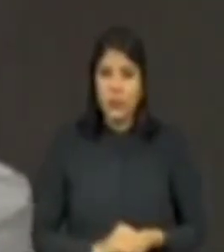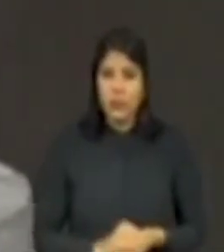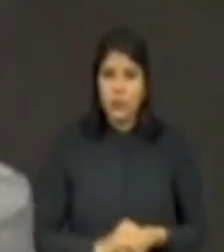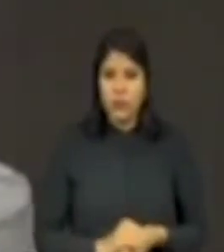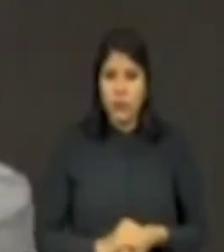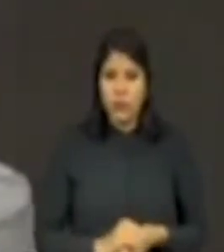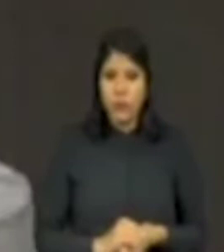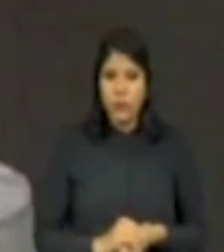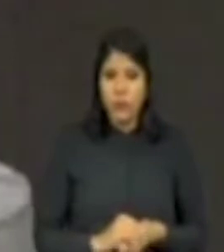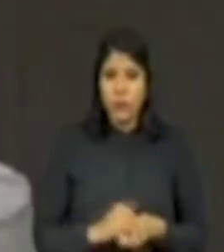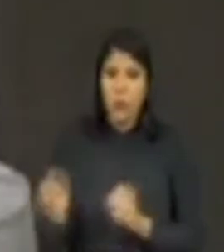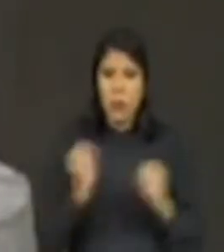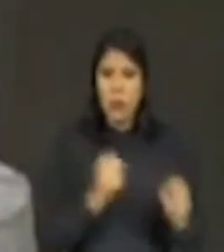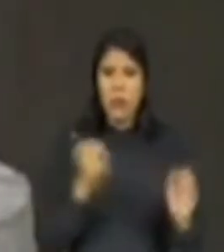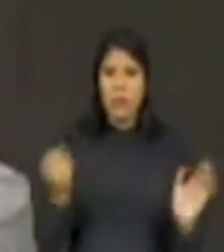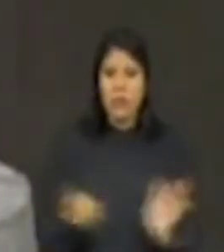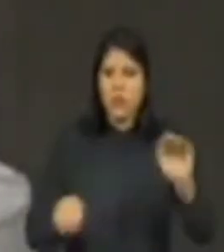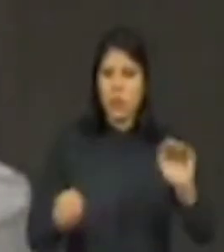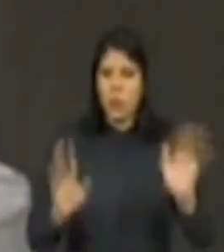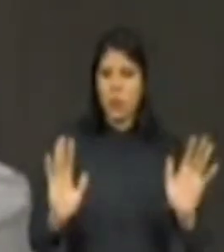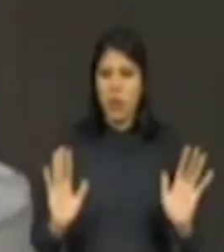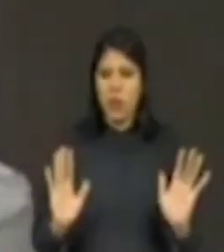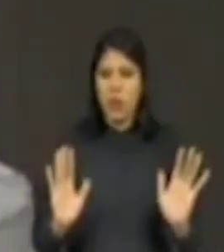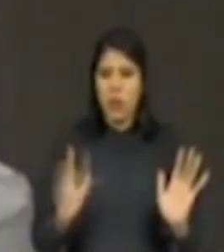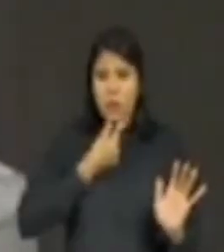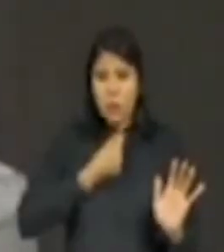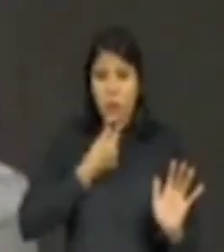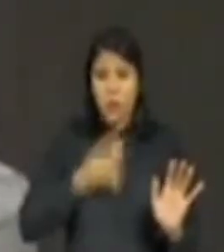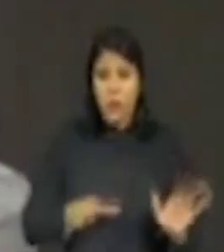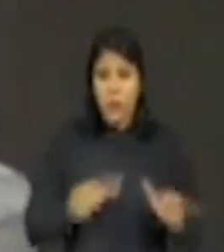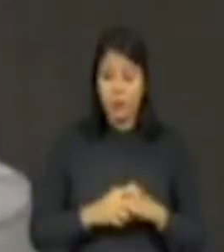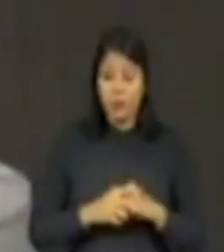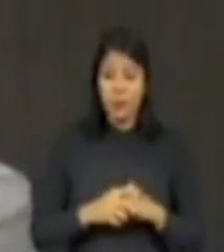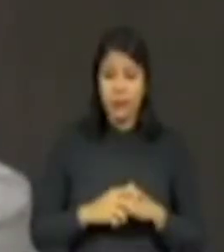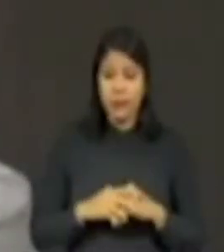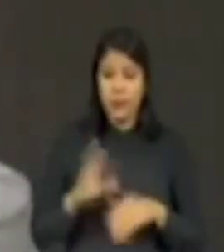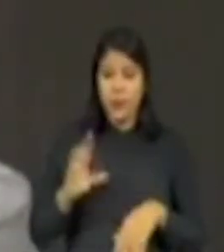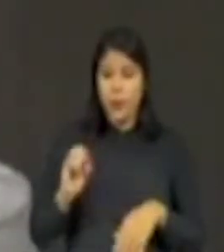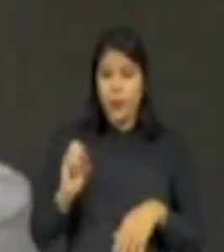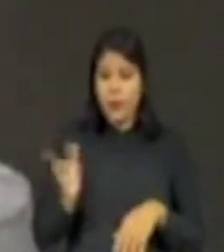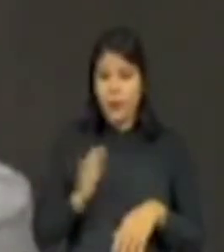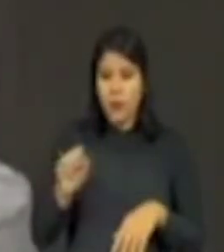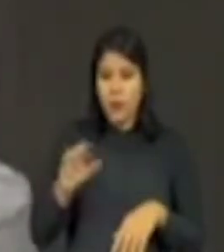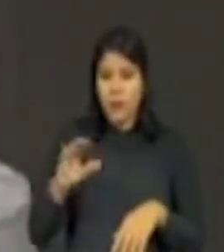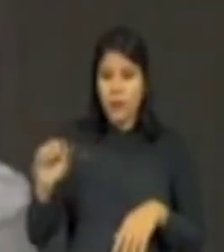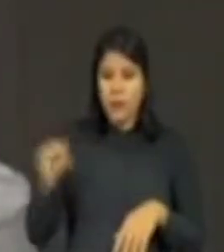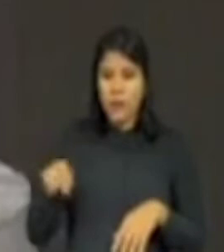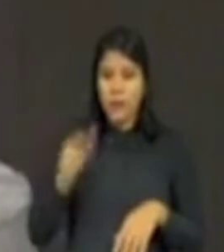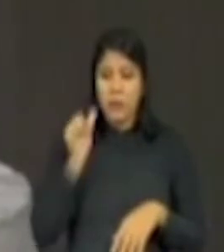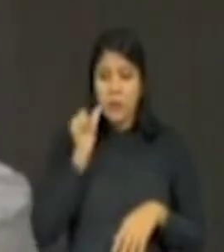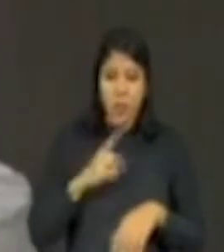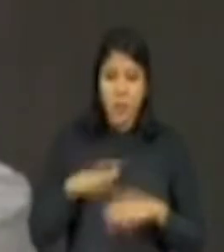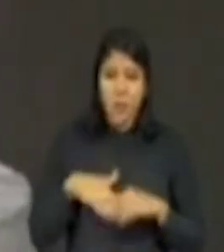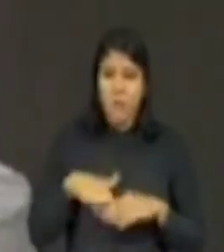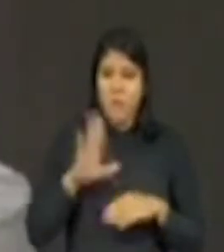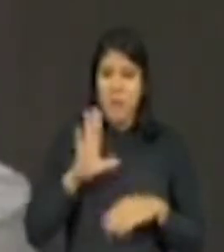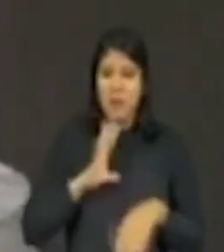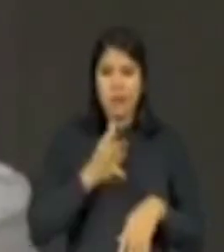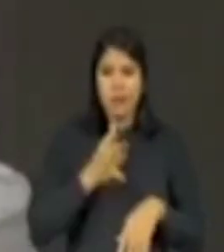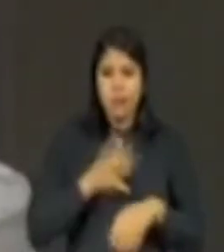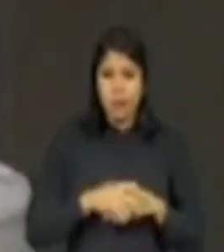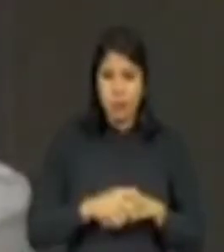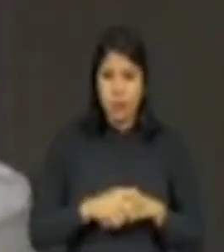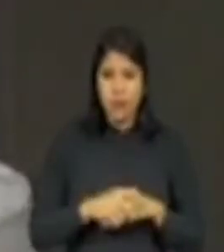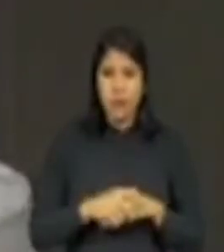é tão marcadamente injusto desigual masculino Batista Rosa Fonseca foi uma das mais